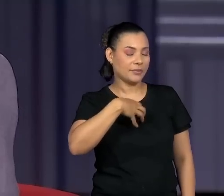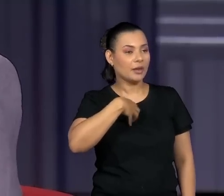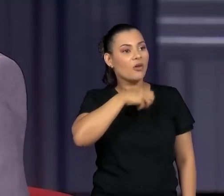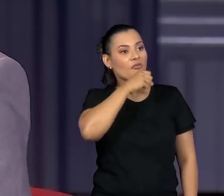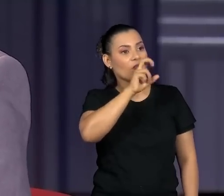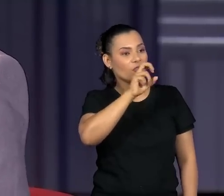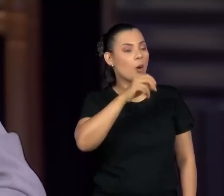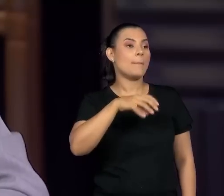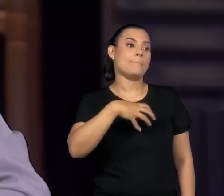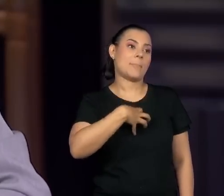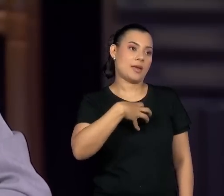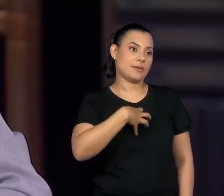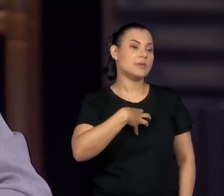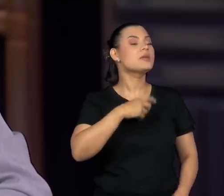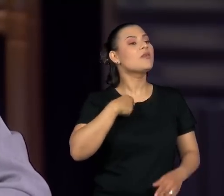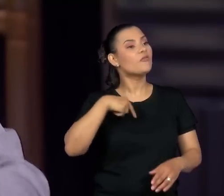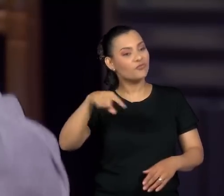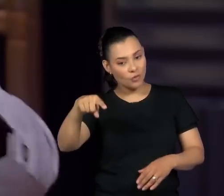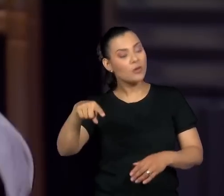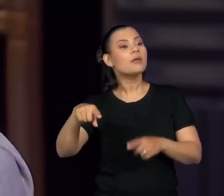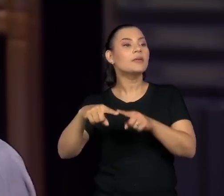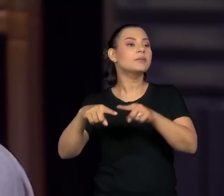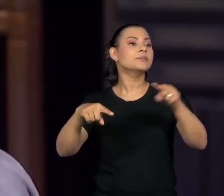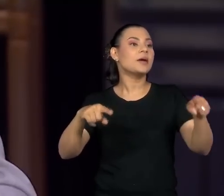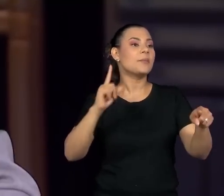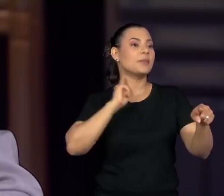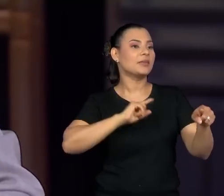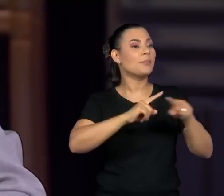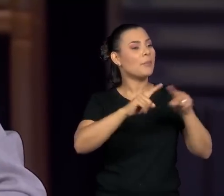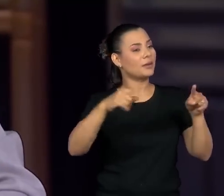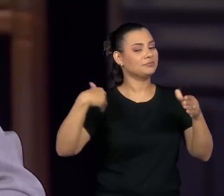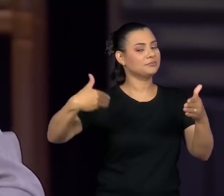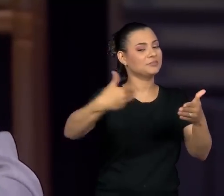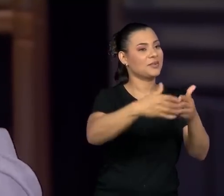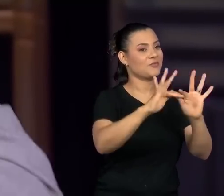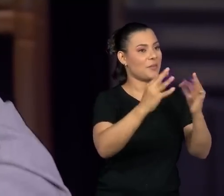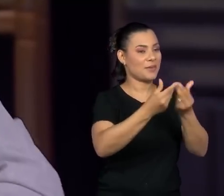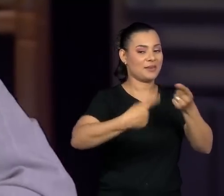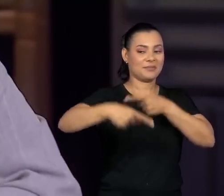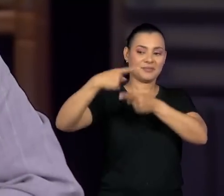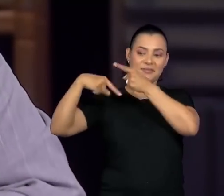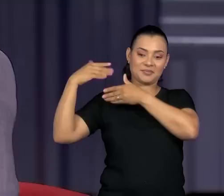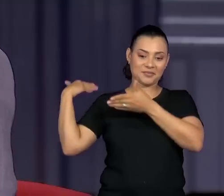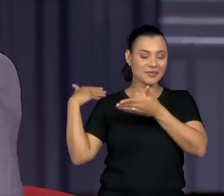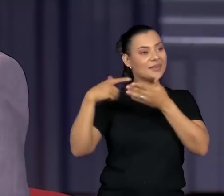para chegar em São Paulo e parou em Minas. Mas, além de baianos e pardos que somos, João,